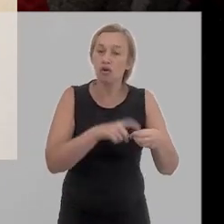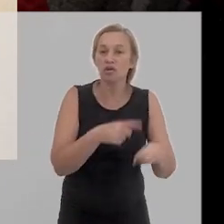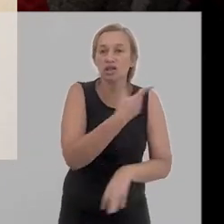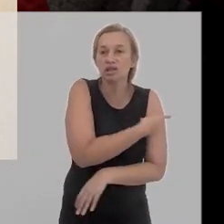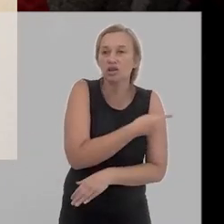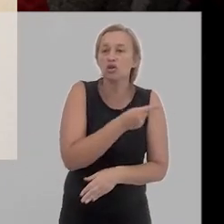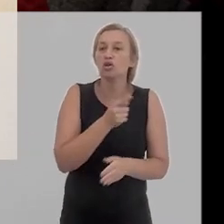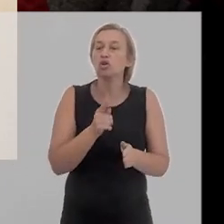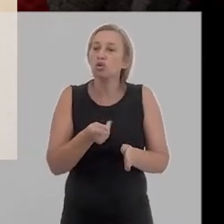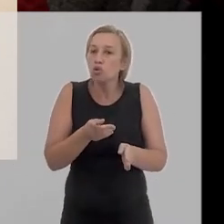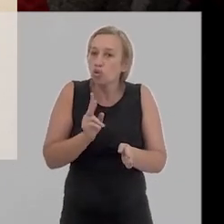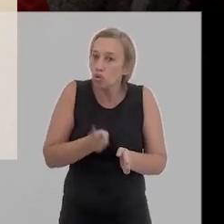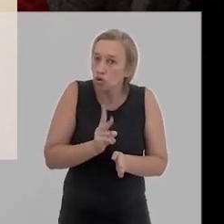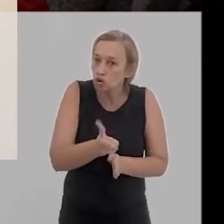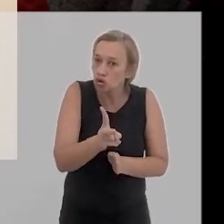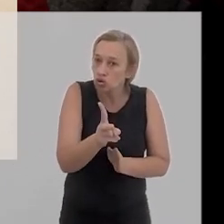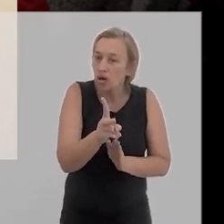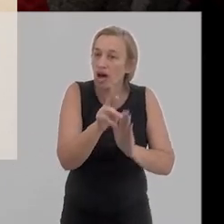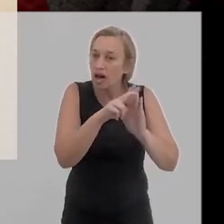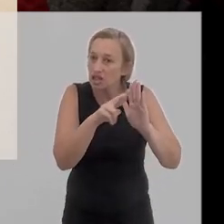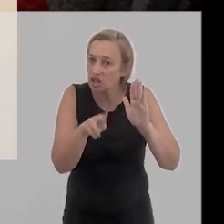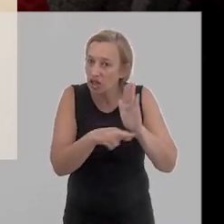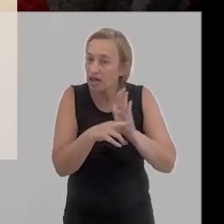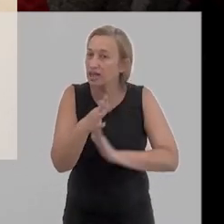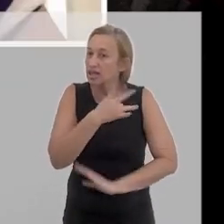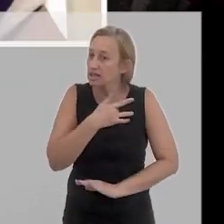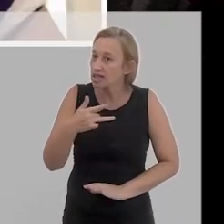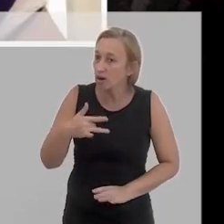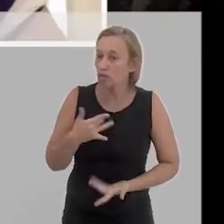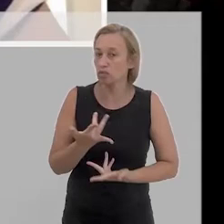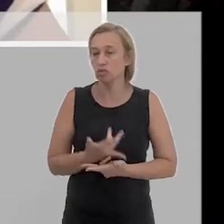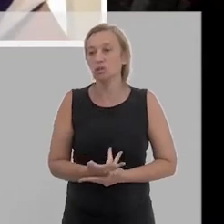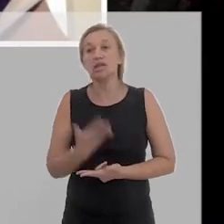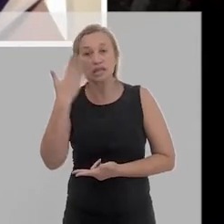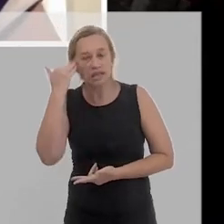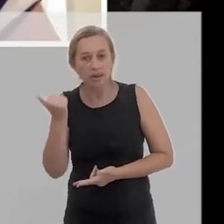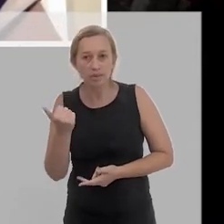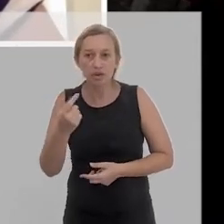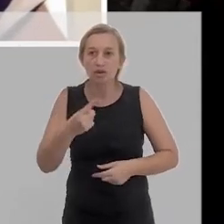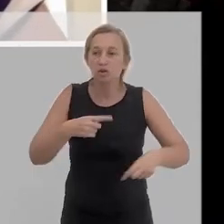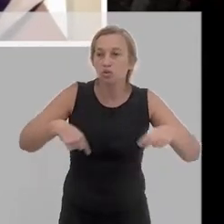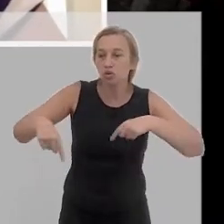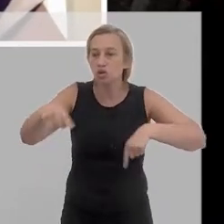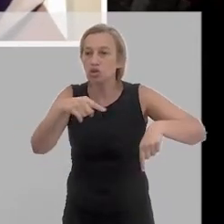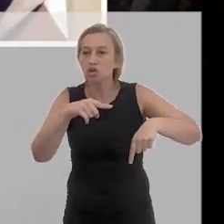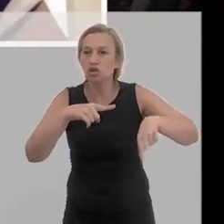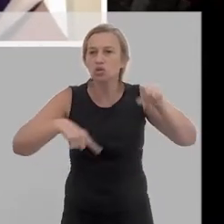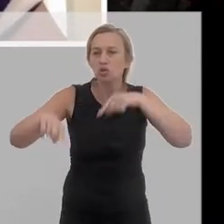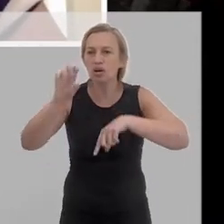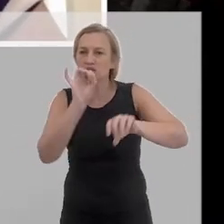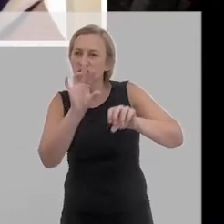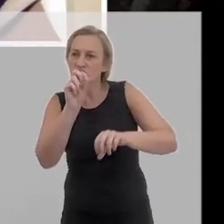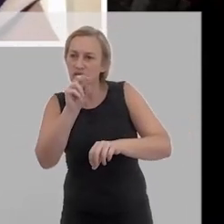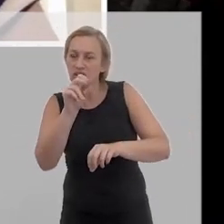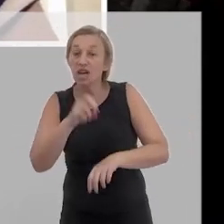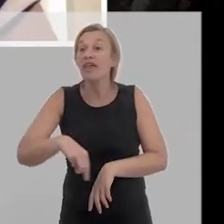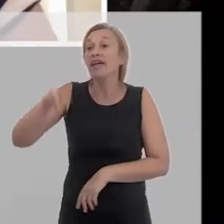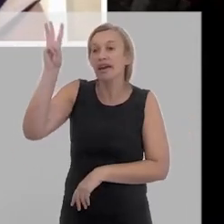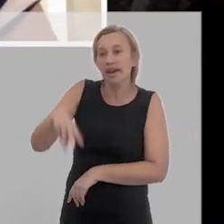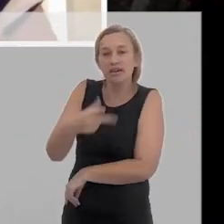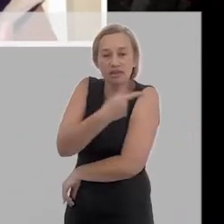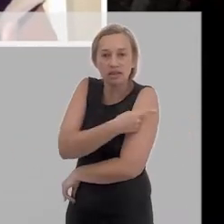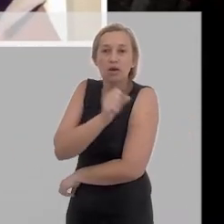na continuação das medidas não farmacológicas, porque a gente sabe que com a circulação de Ômicron, quem